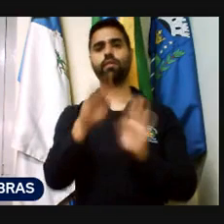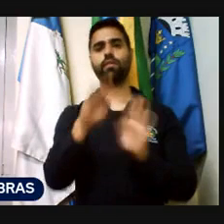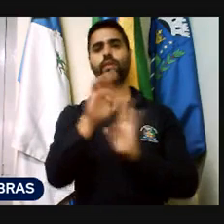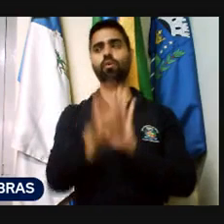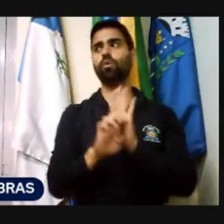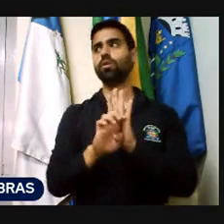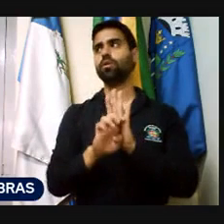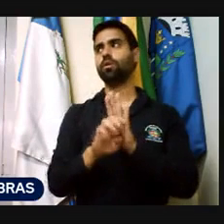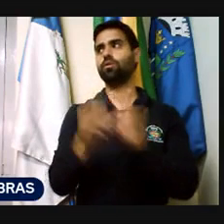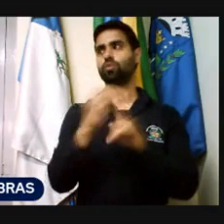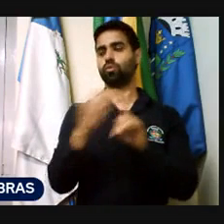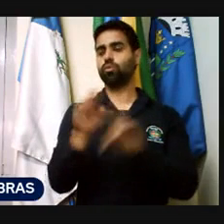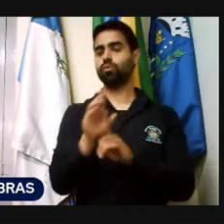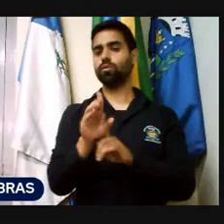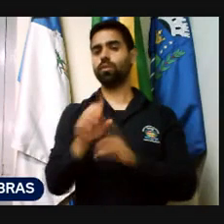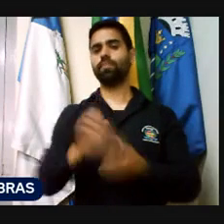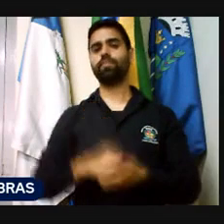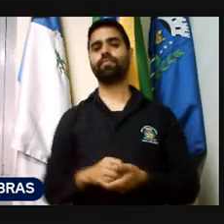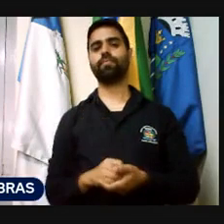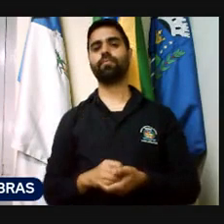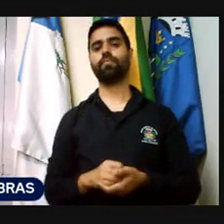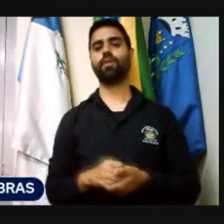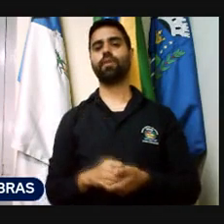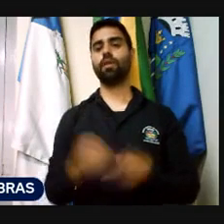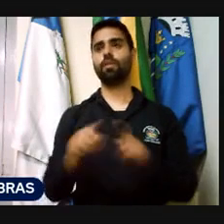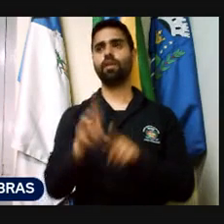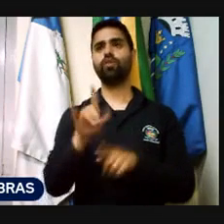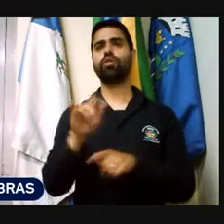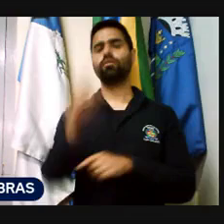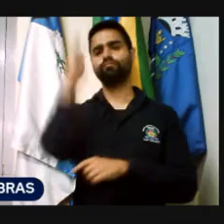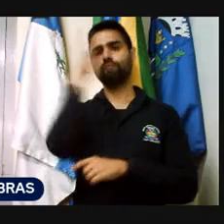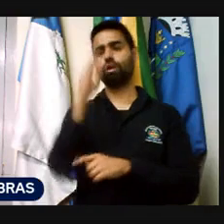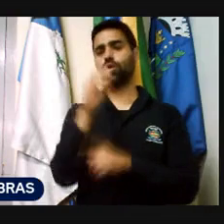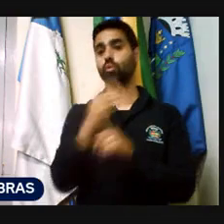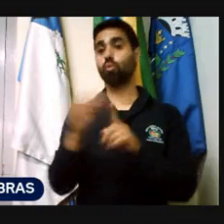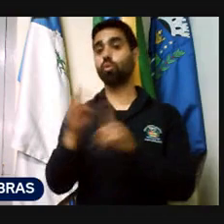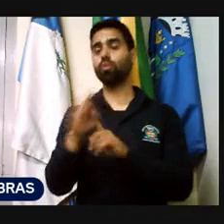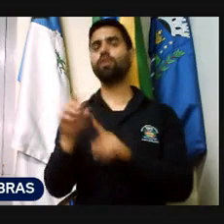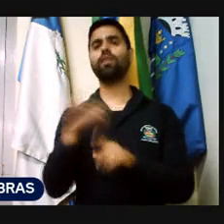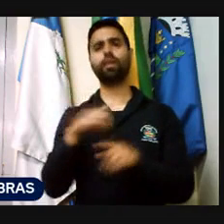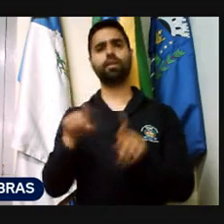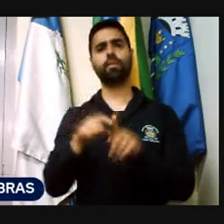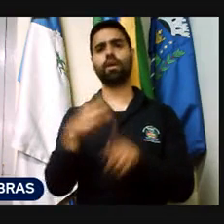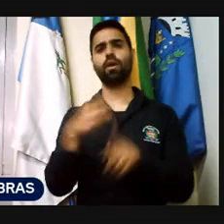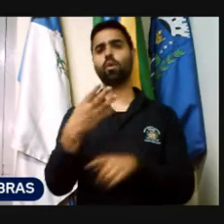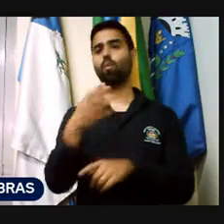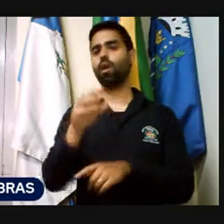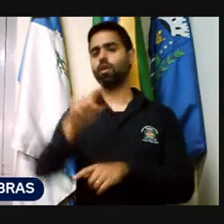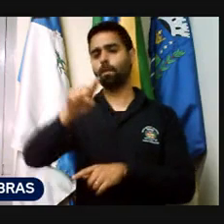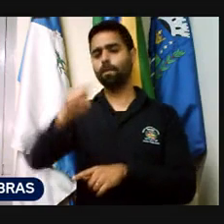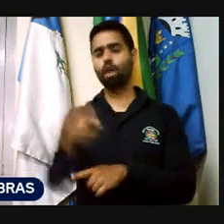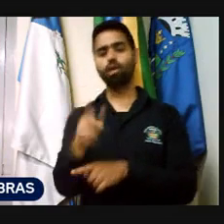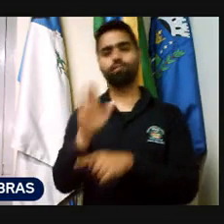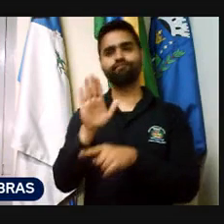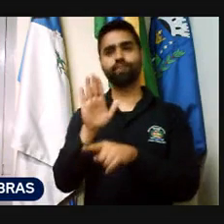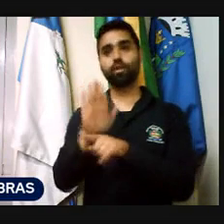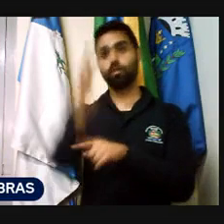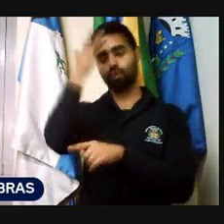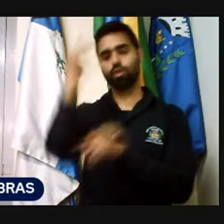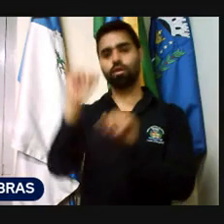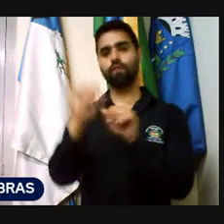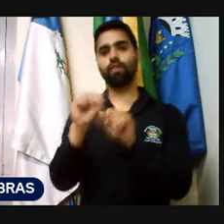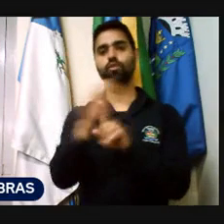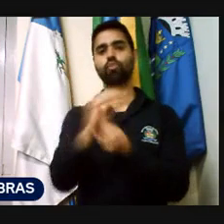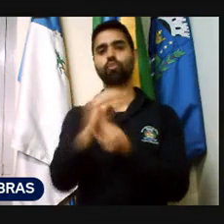nas redes 2. Nesse mesmo momento, no Dia Nacional, se lança 40 milhões em apoio aos fazedores de